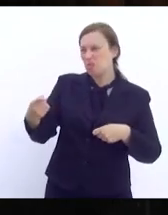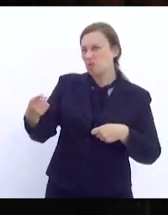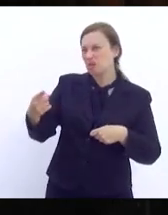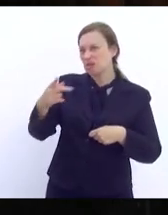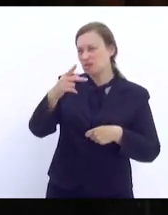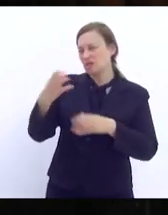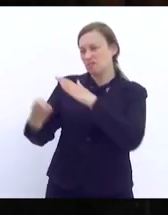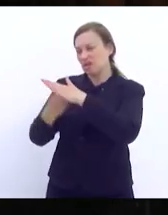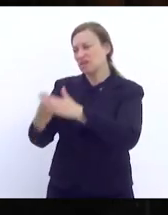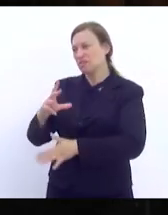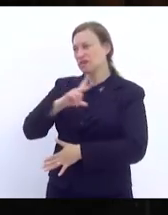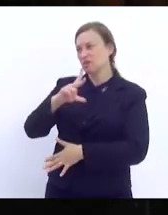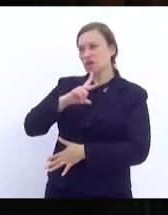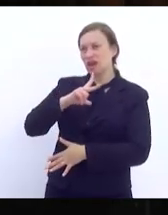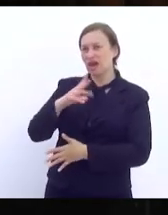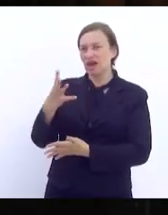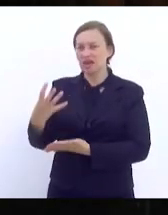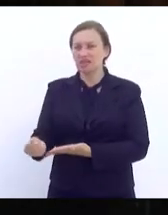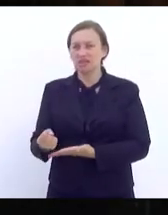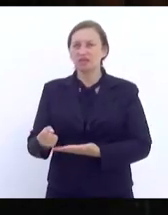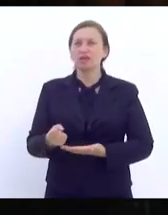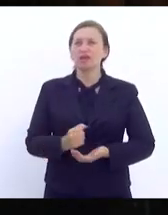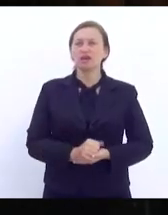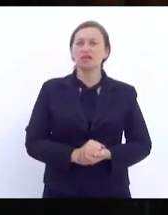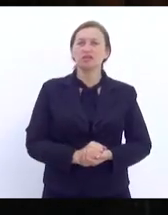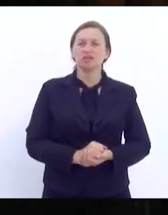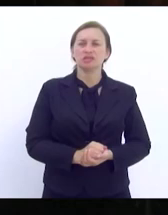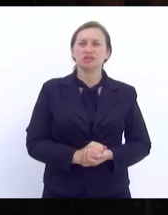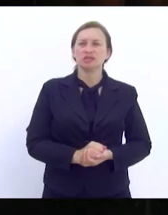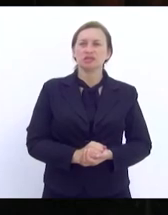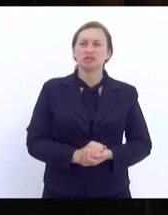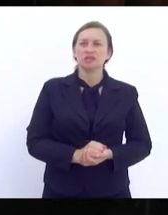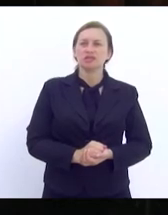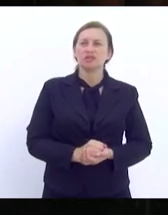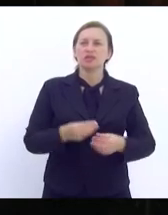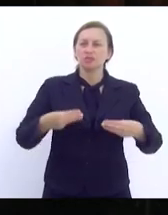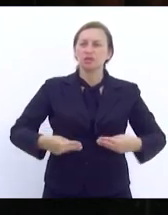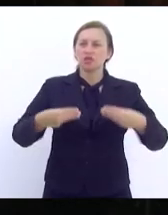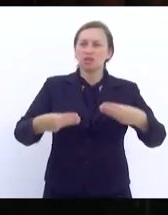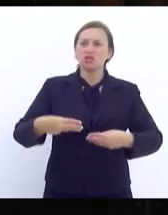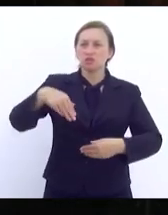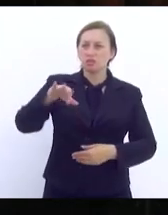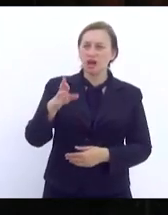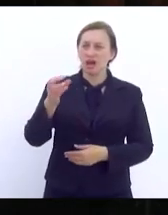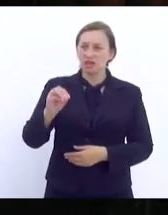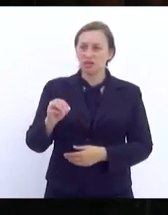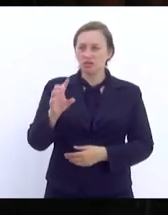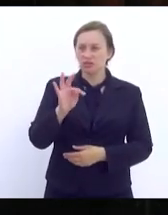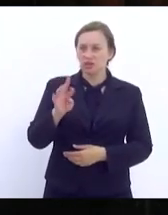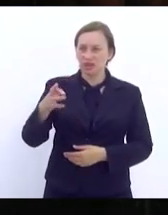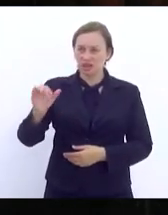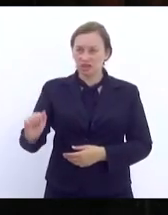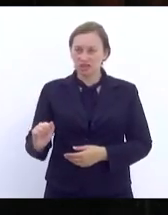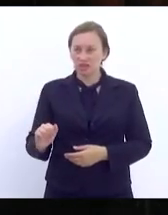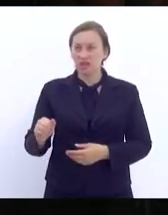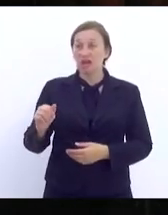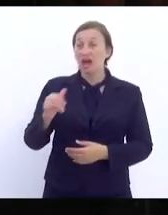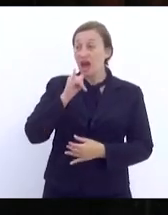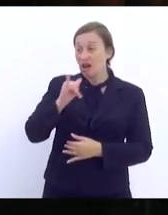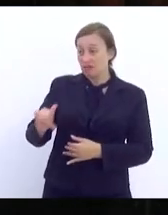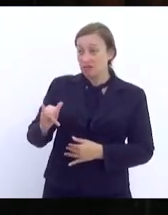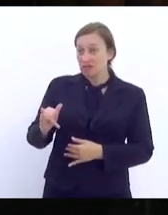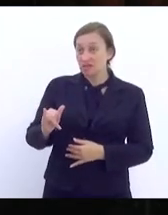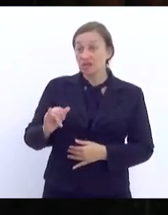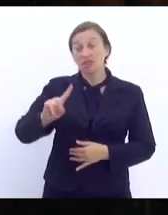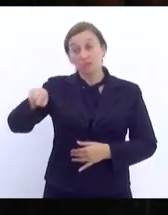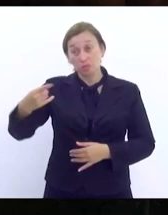funcionar Então a gente vai avisar ao Ministro más França semana semana que vem a gente avisa de outra coisa mas